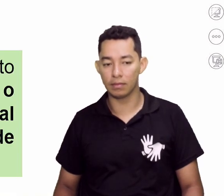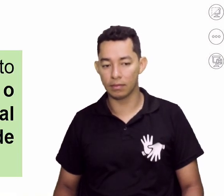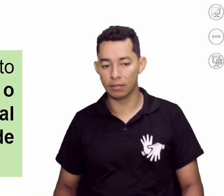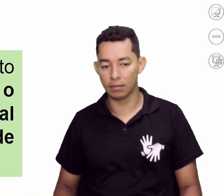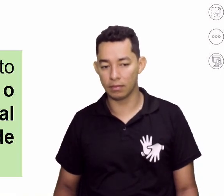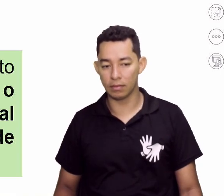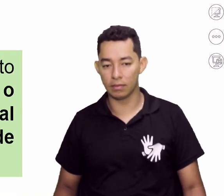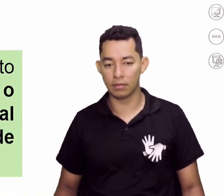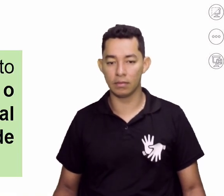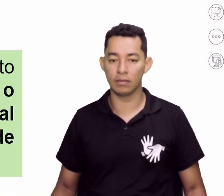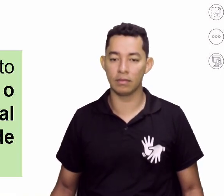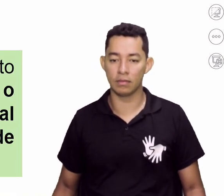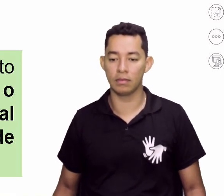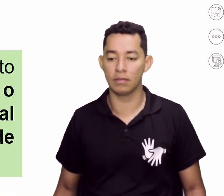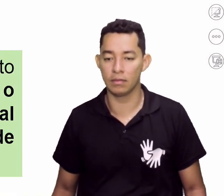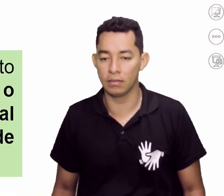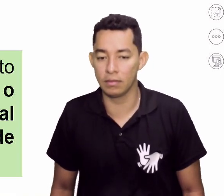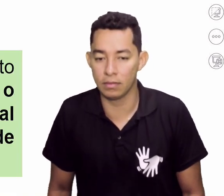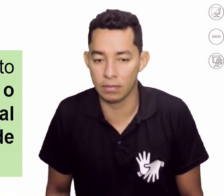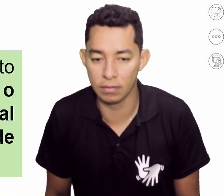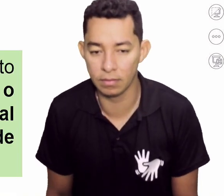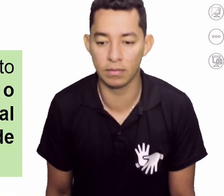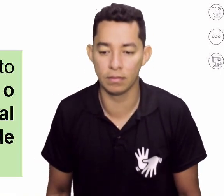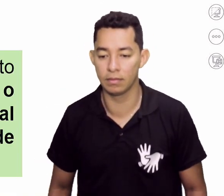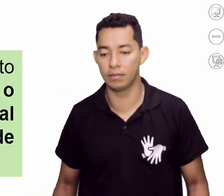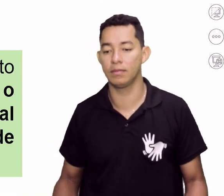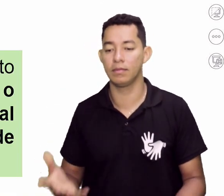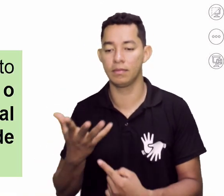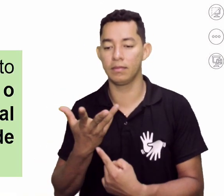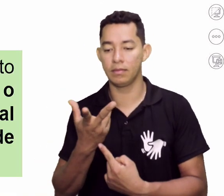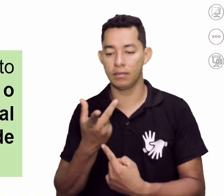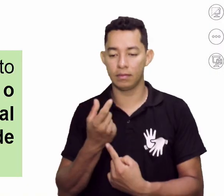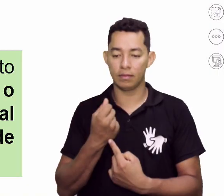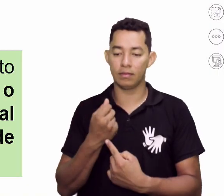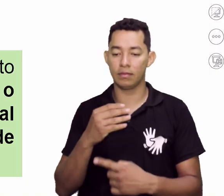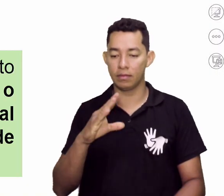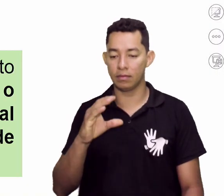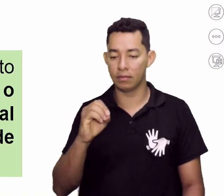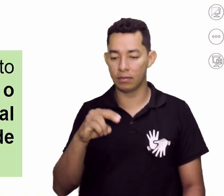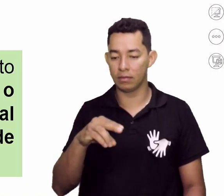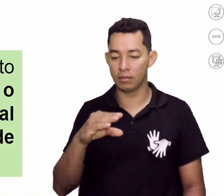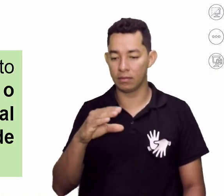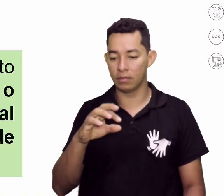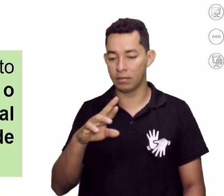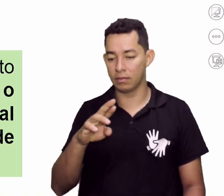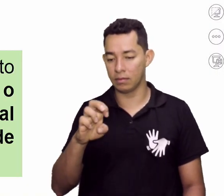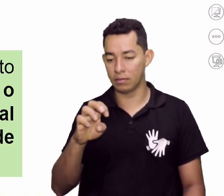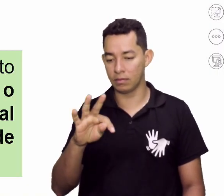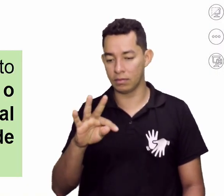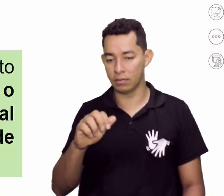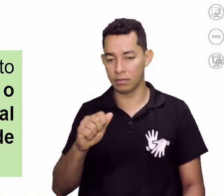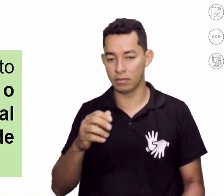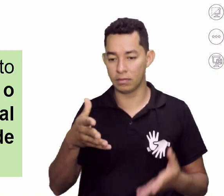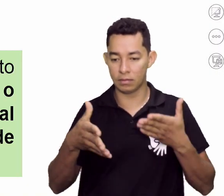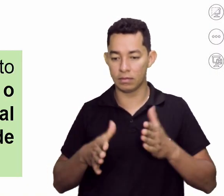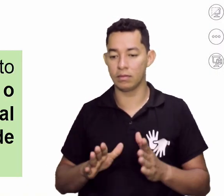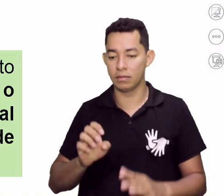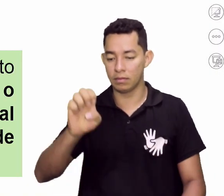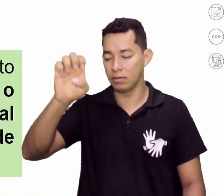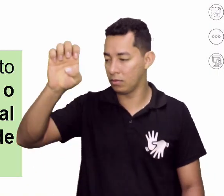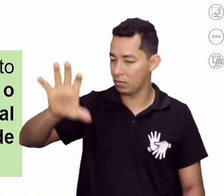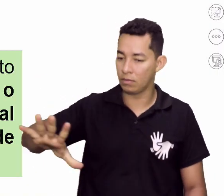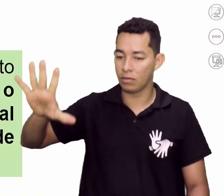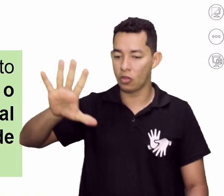Então, a arte concreta, vamos saber mais um pouquinho, surge na Europa por volta de 1917,